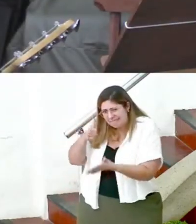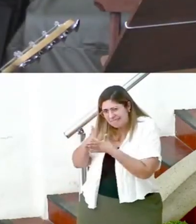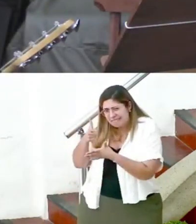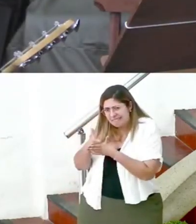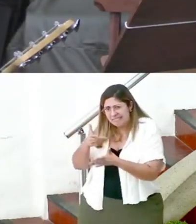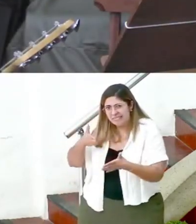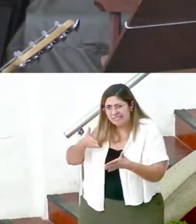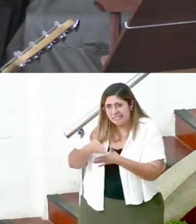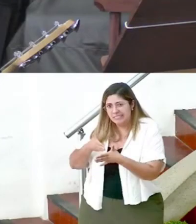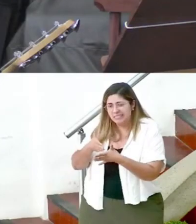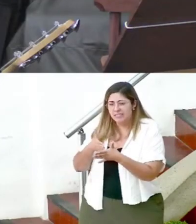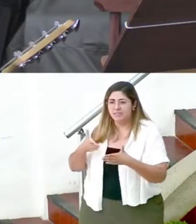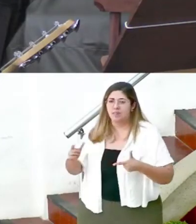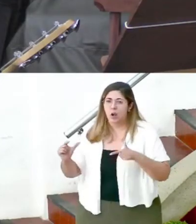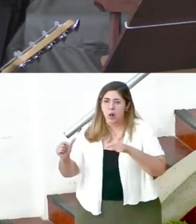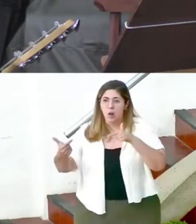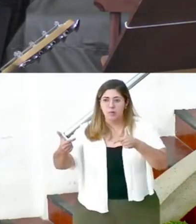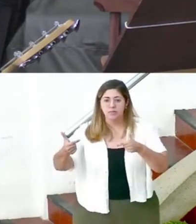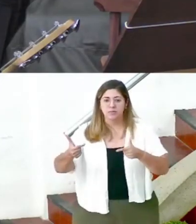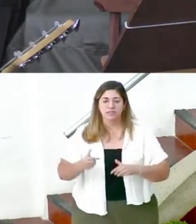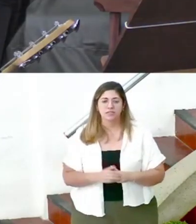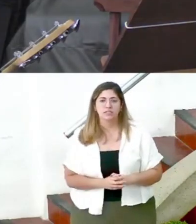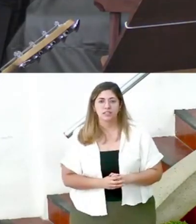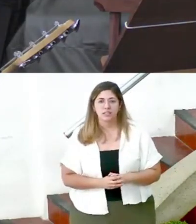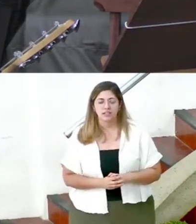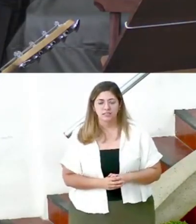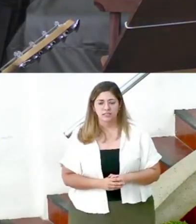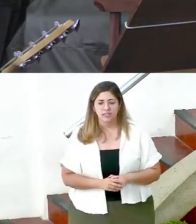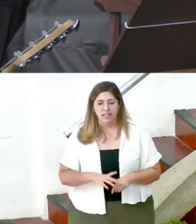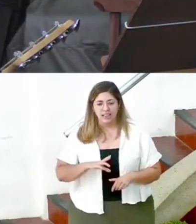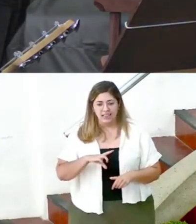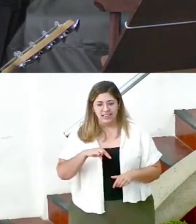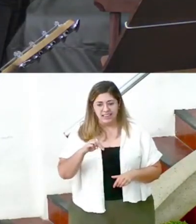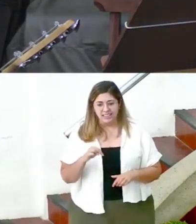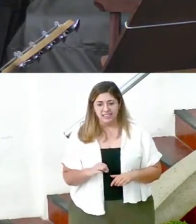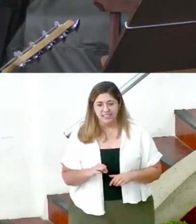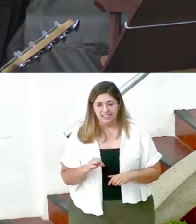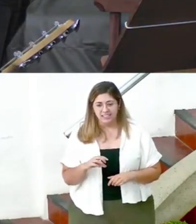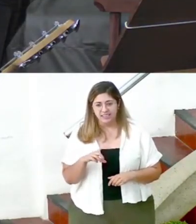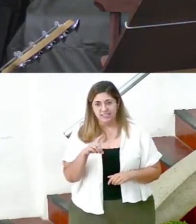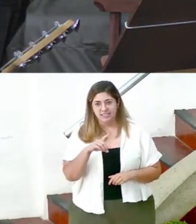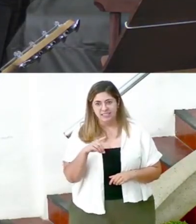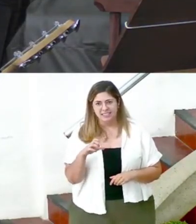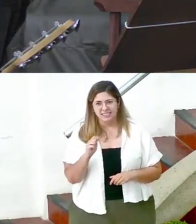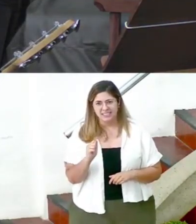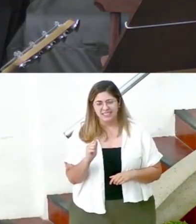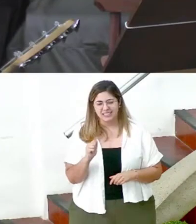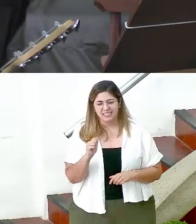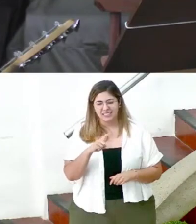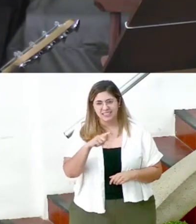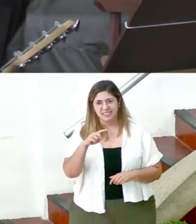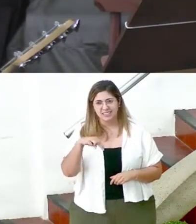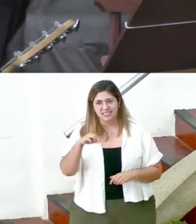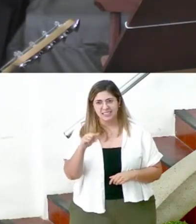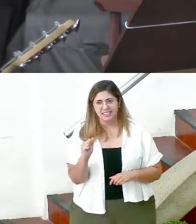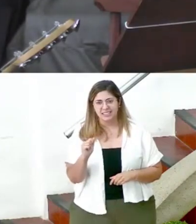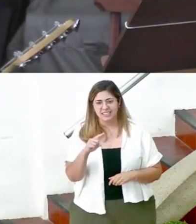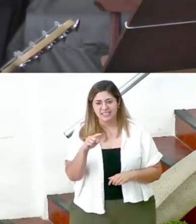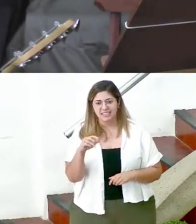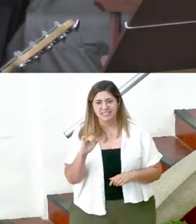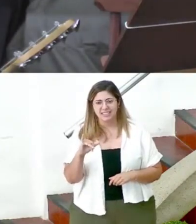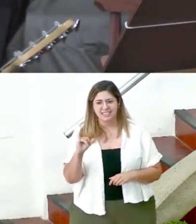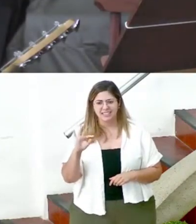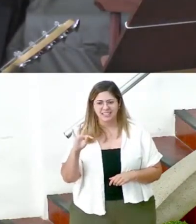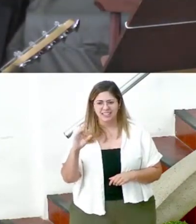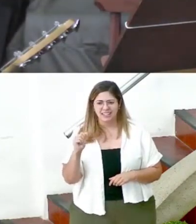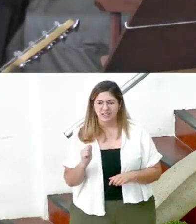nazista com a chamada Luftwaffe, que era a força aérea alemã. A Luftwaffe era muito forte e